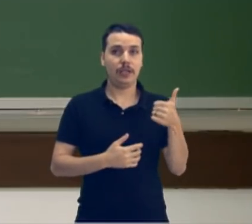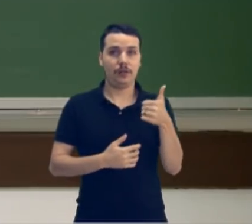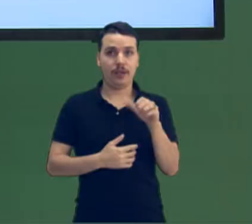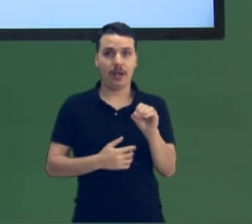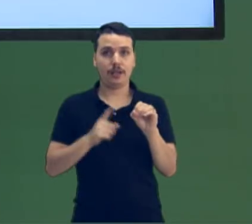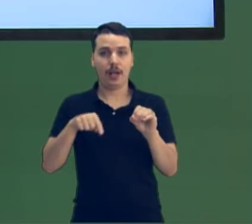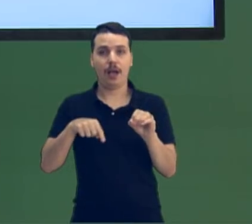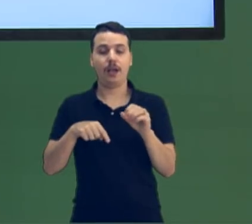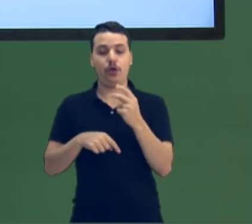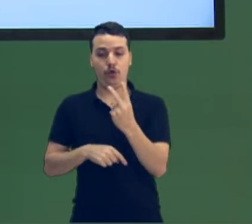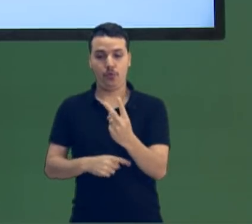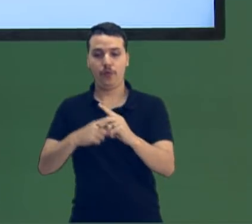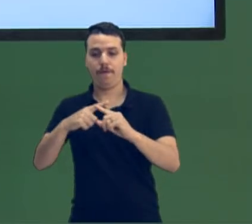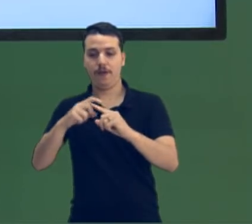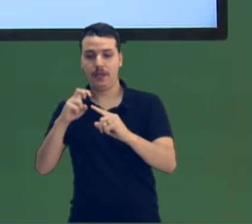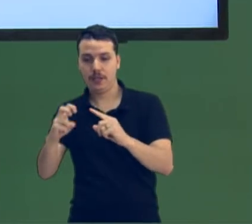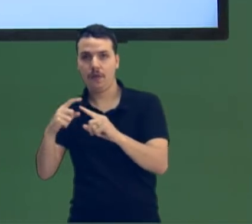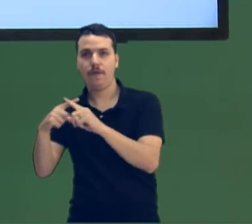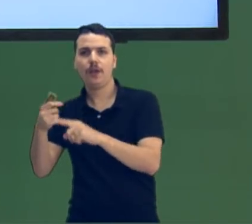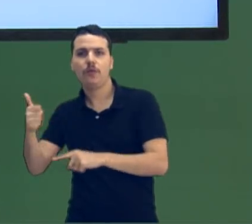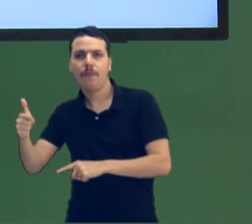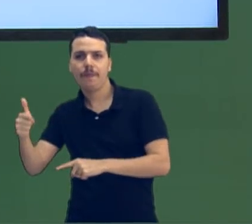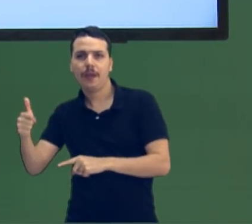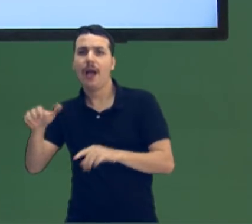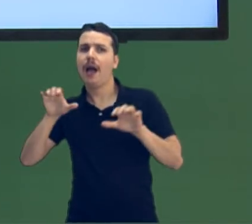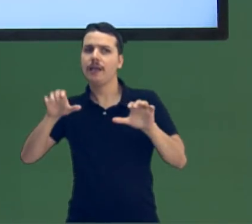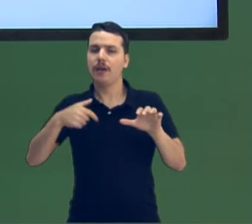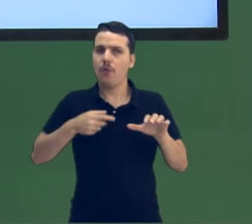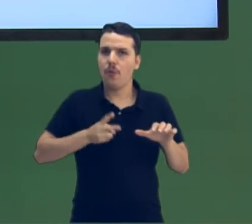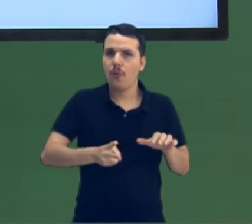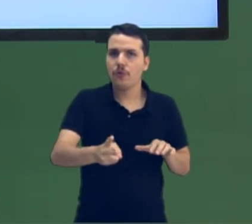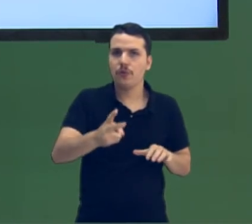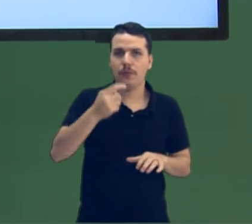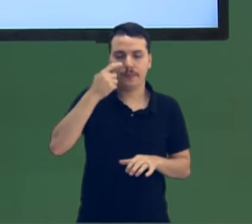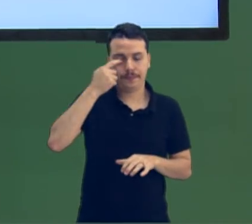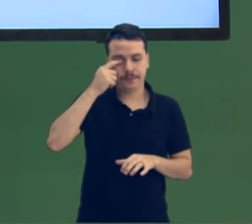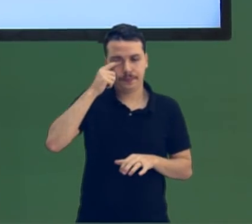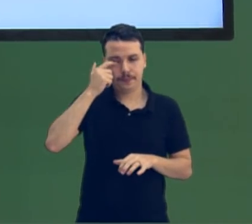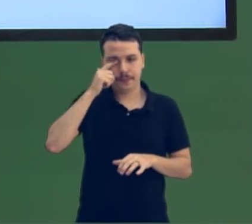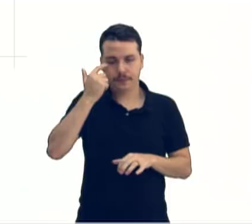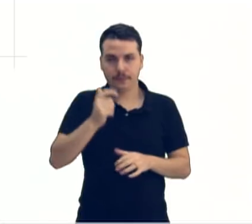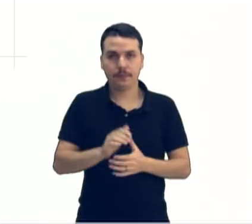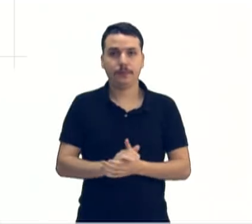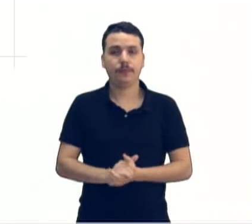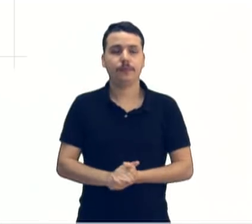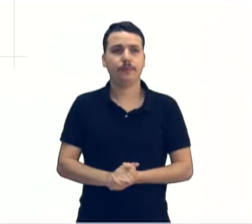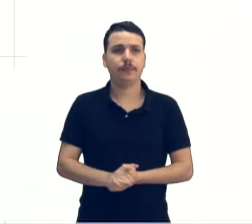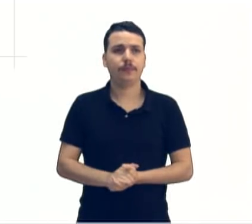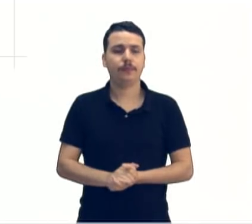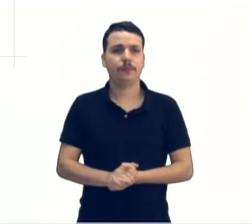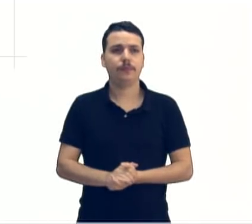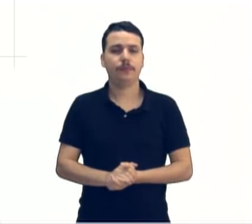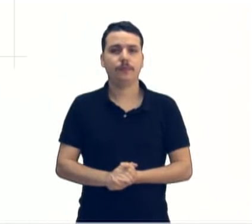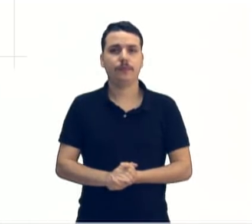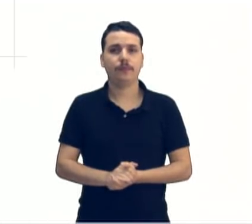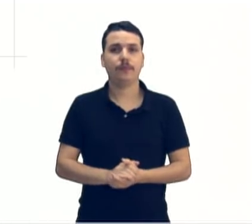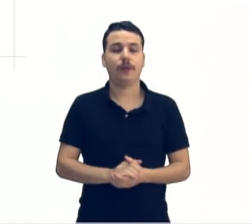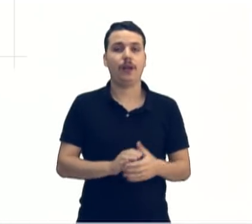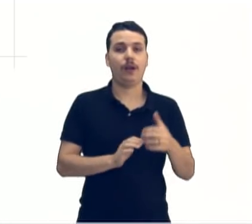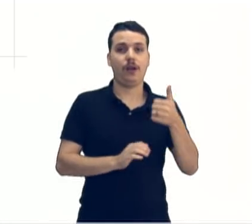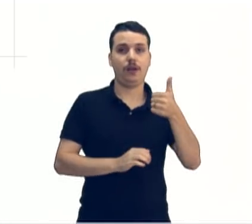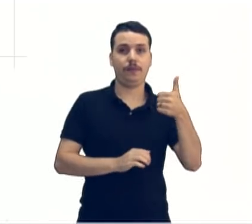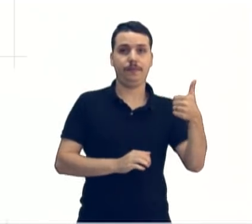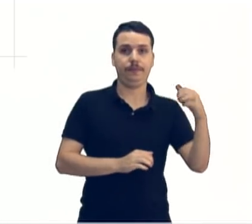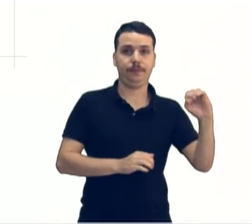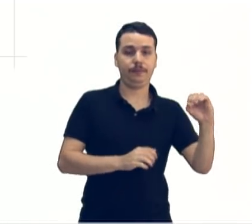11. Tudo bem? E assim eu penso para as próximas. Olha lá, dividir o 110.